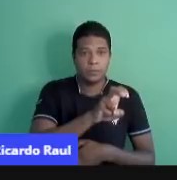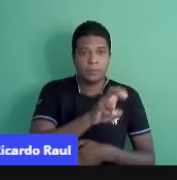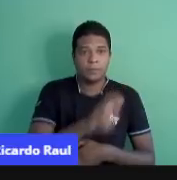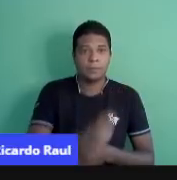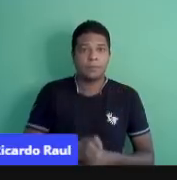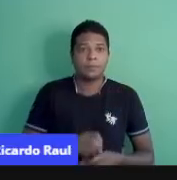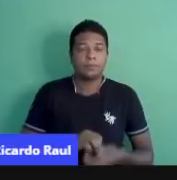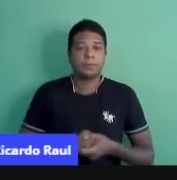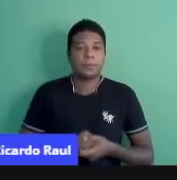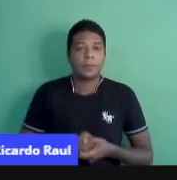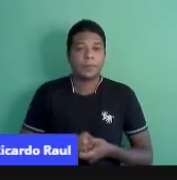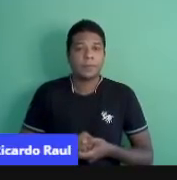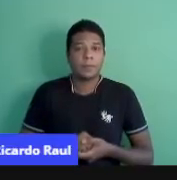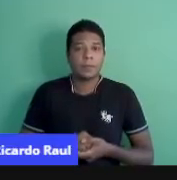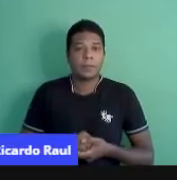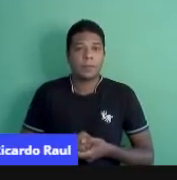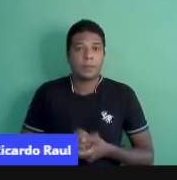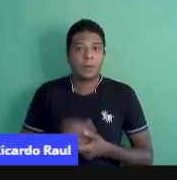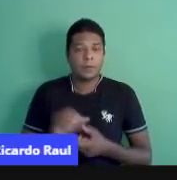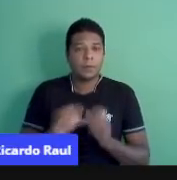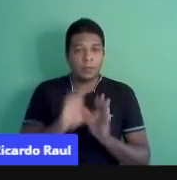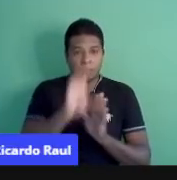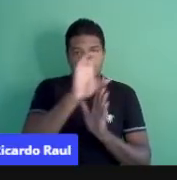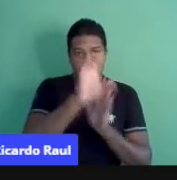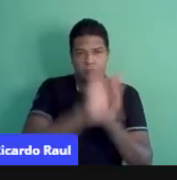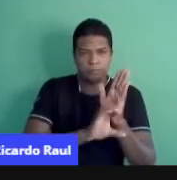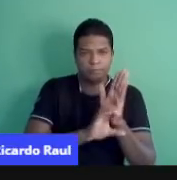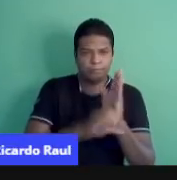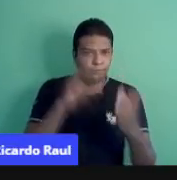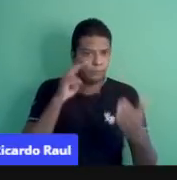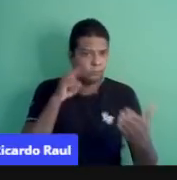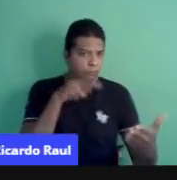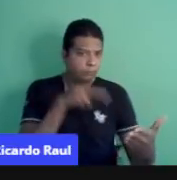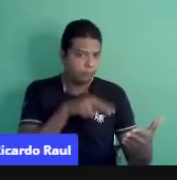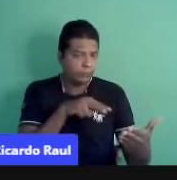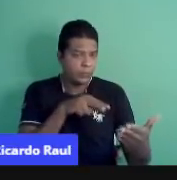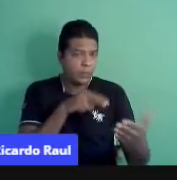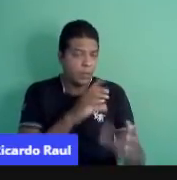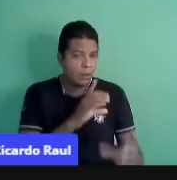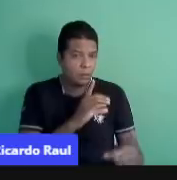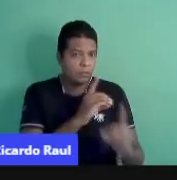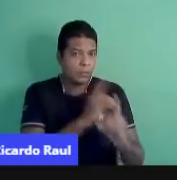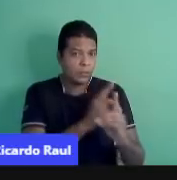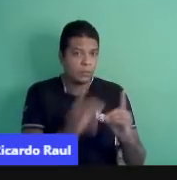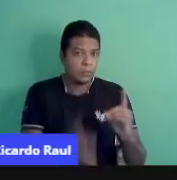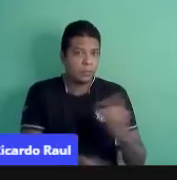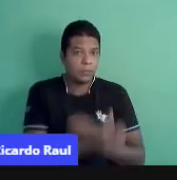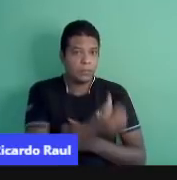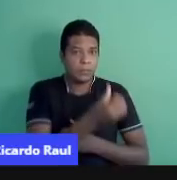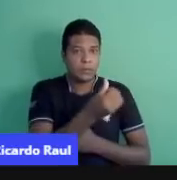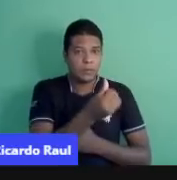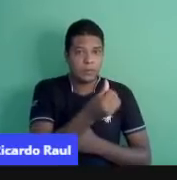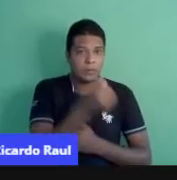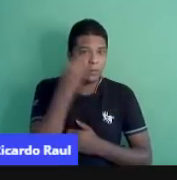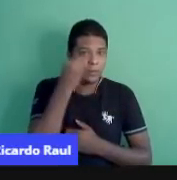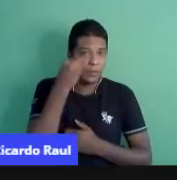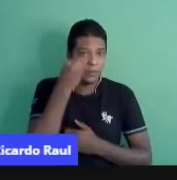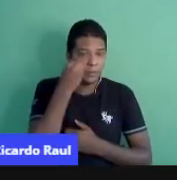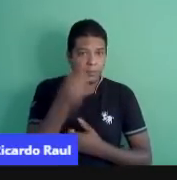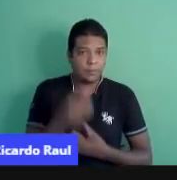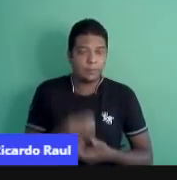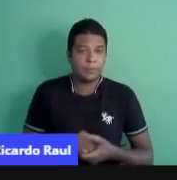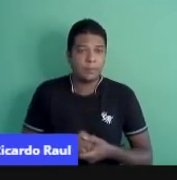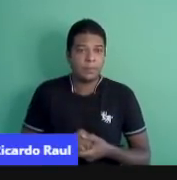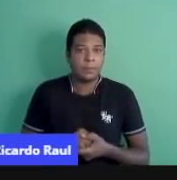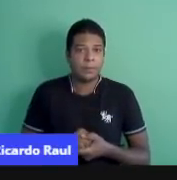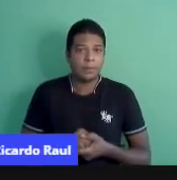Se nós pegarmos o nosso currículo, nós vamos encontrar 6 campos de experiências, porque